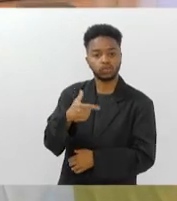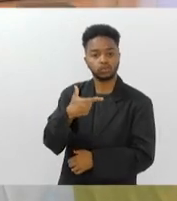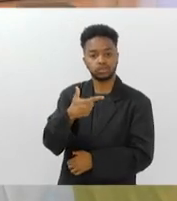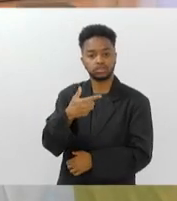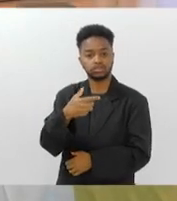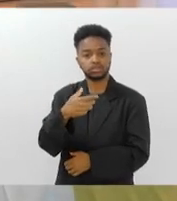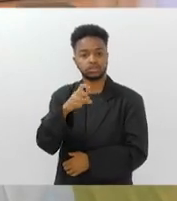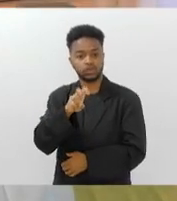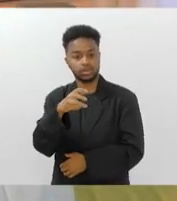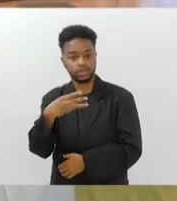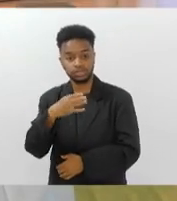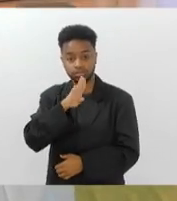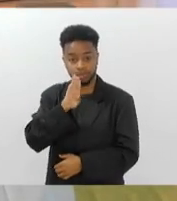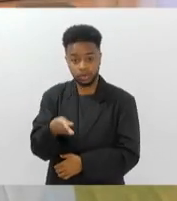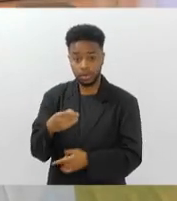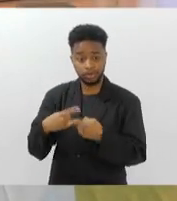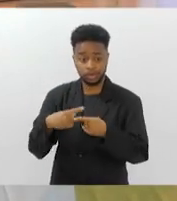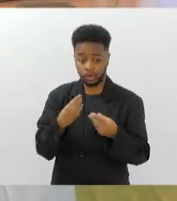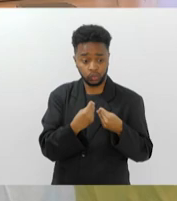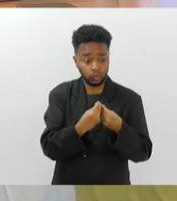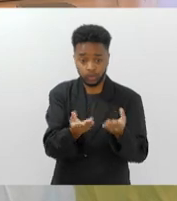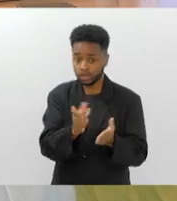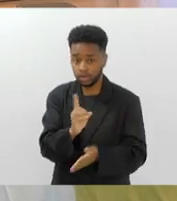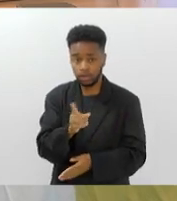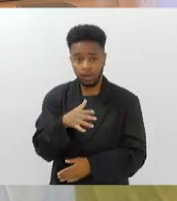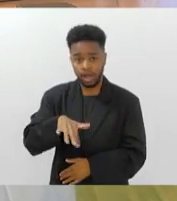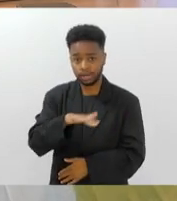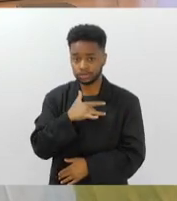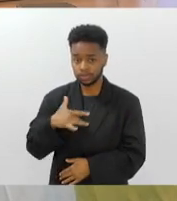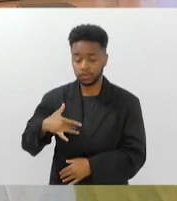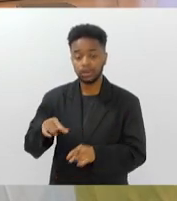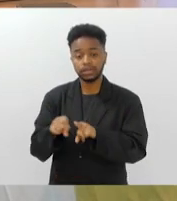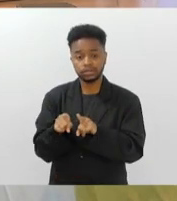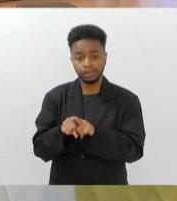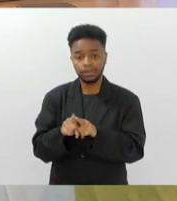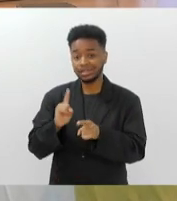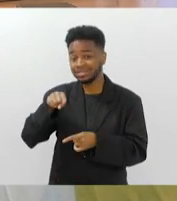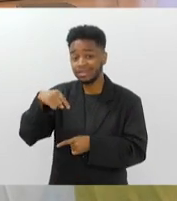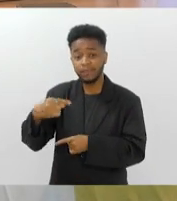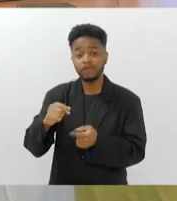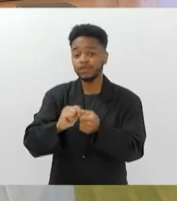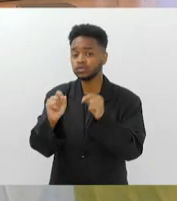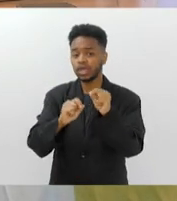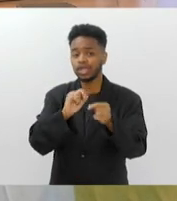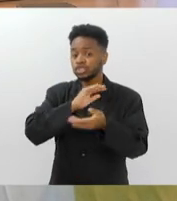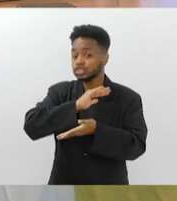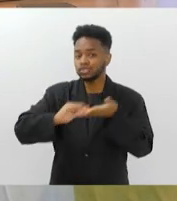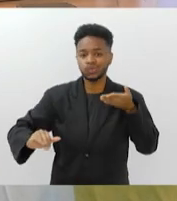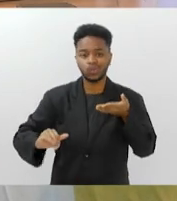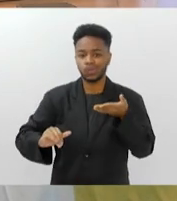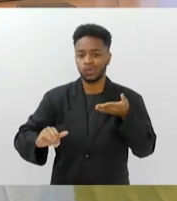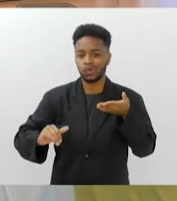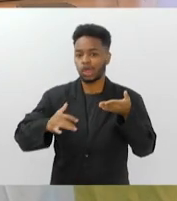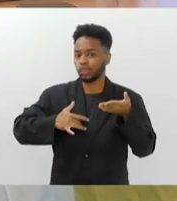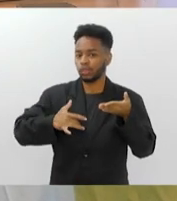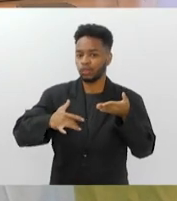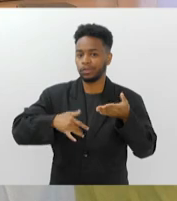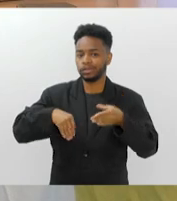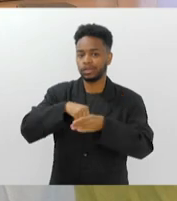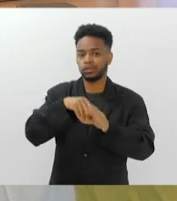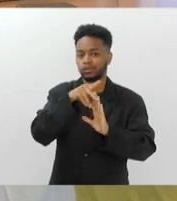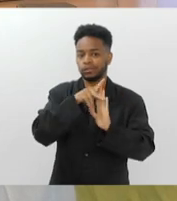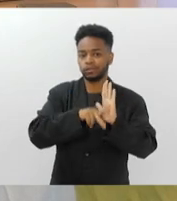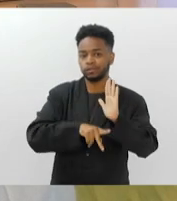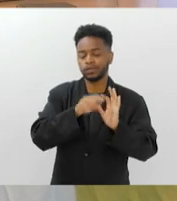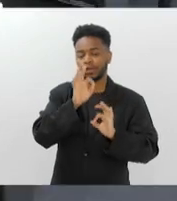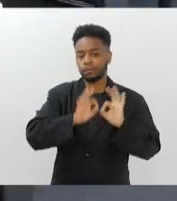paraas ações Eh que que foram pactuadas como numa segunda mão Excluiu a tuberculose dentro do plano e